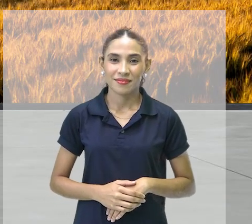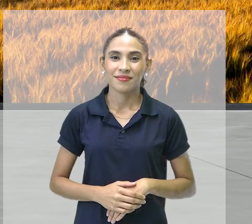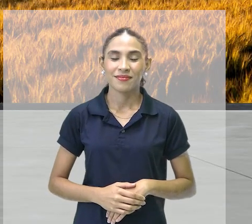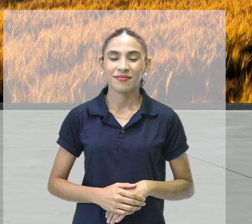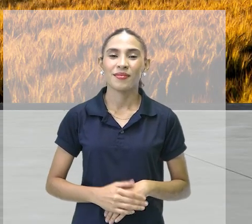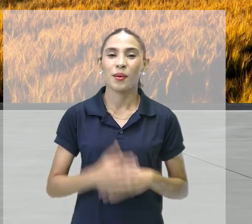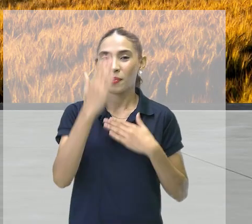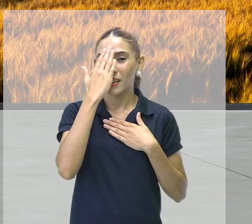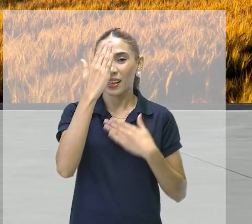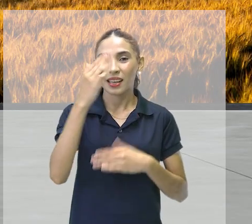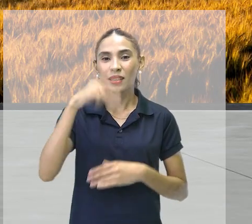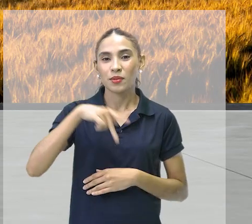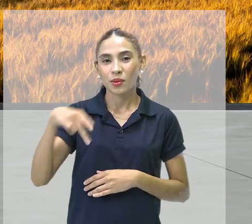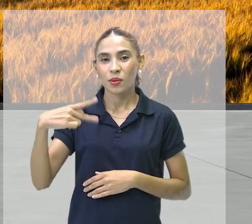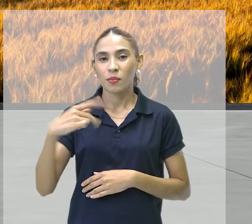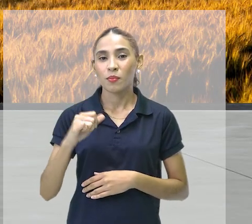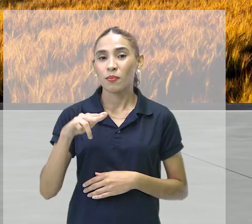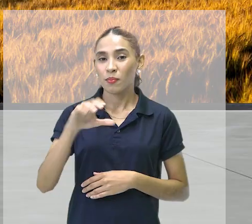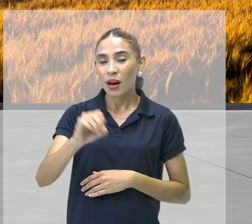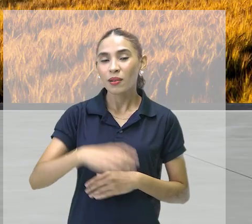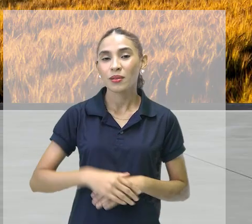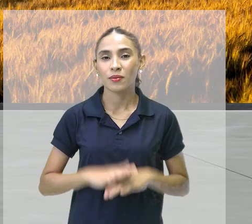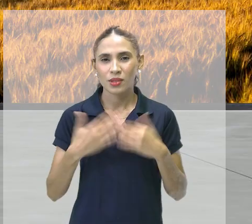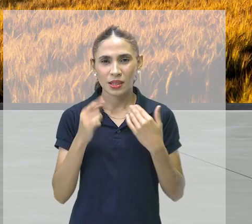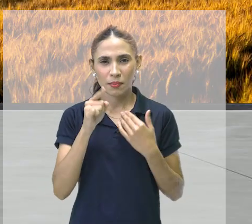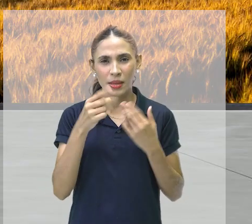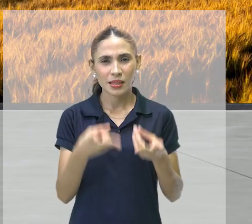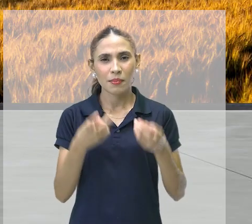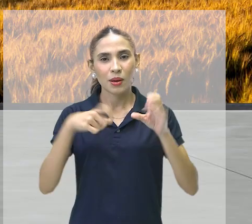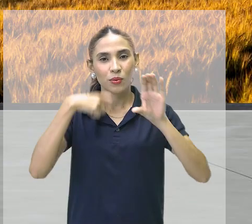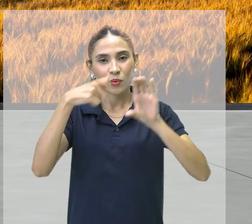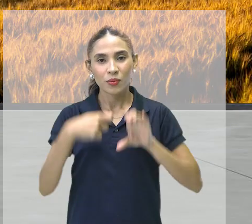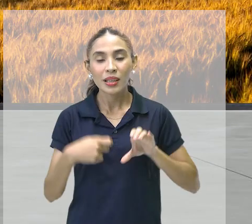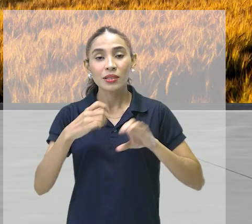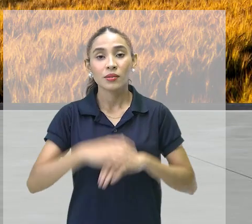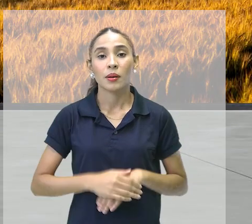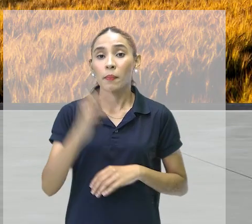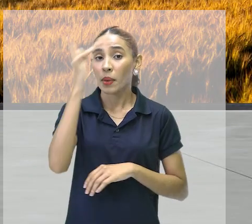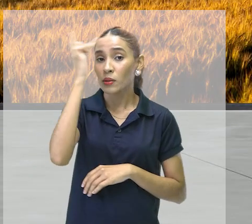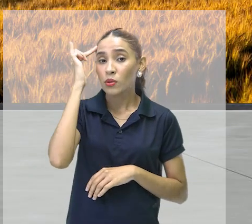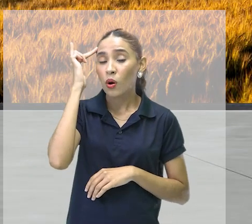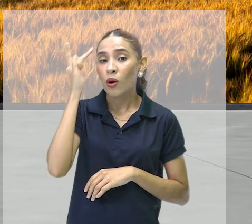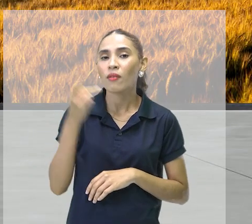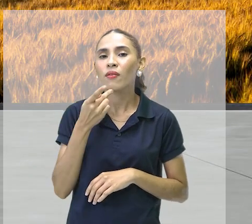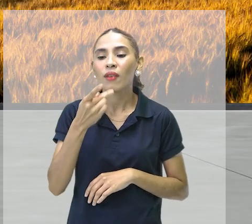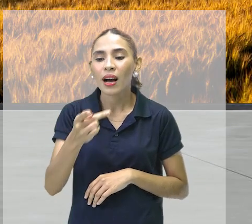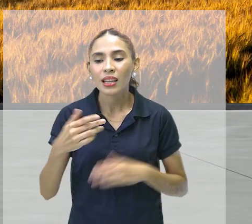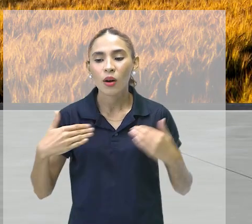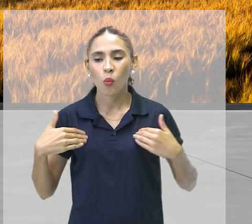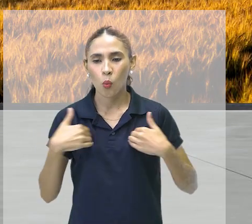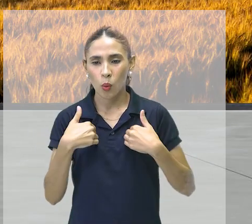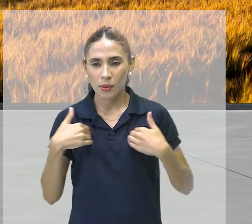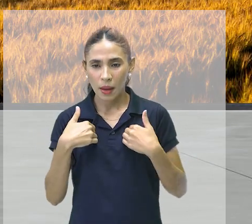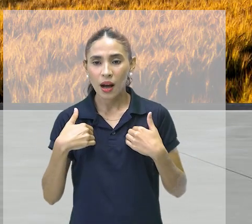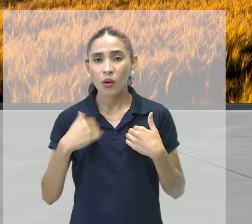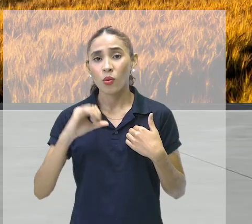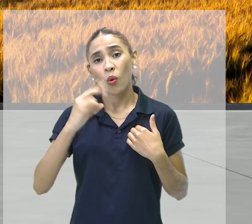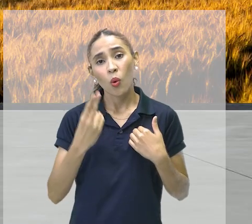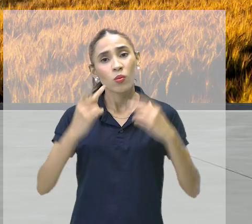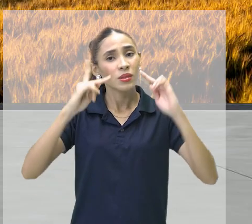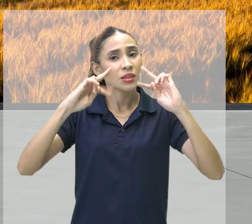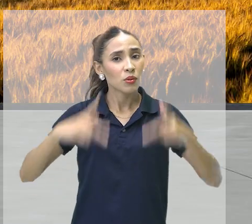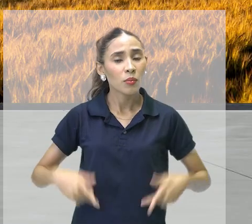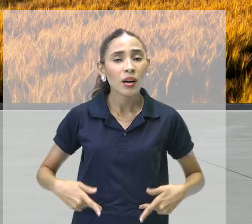Muito bem, muito obrigada, professor Paulo. Viram aí quando alguém diz aquele animal, aquele